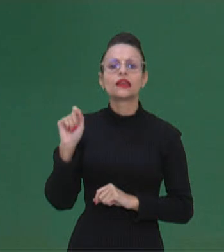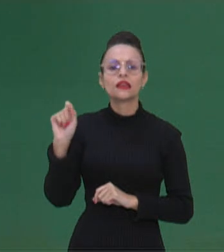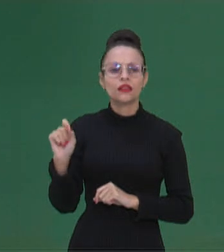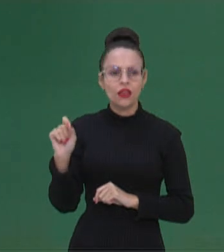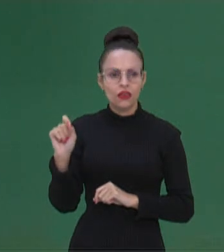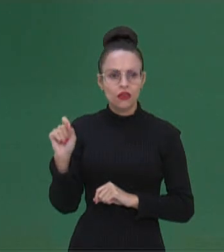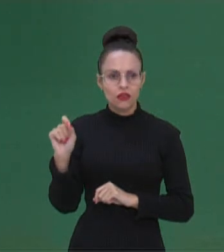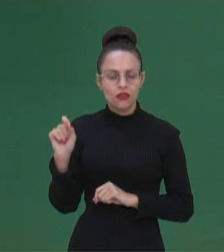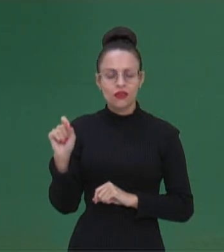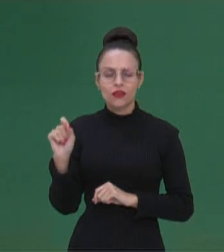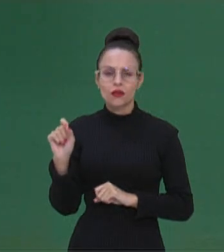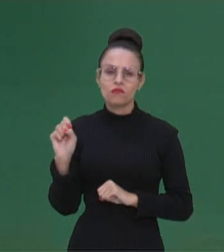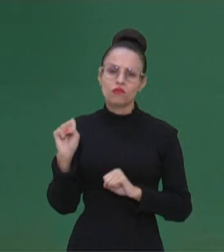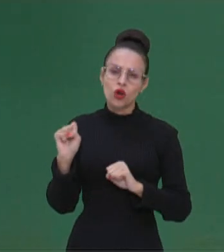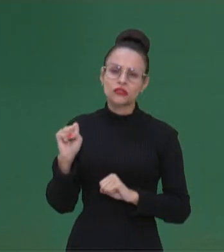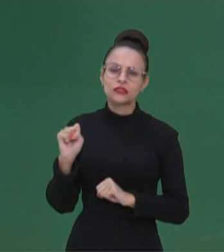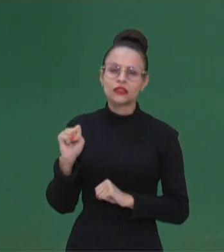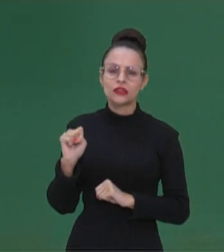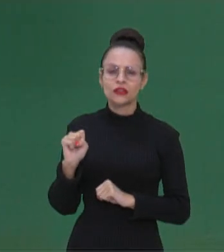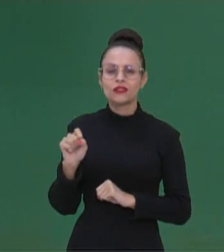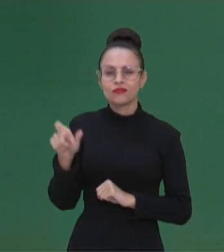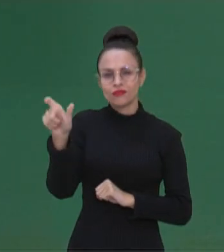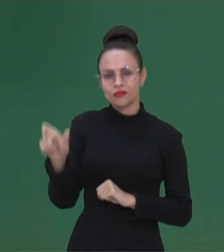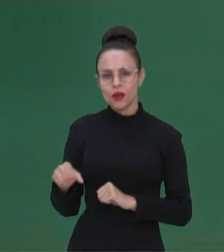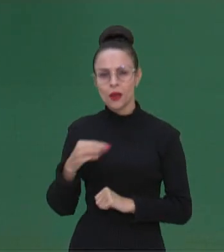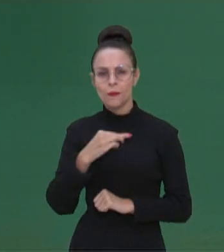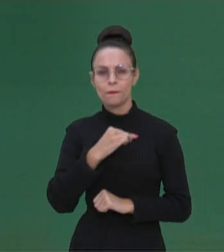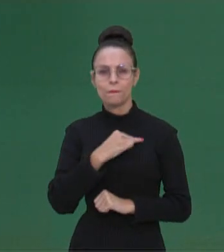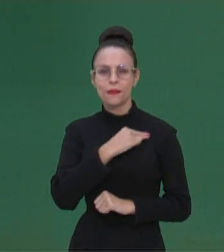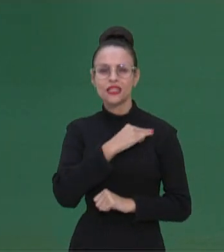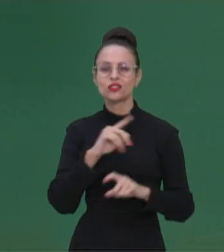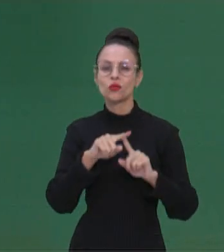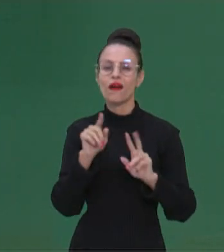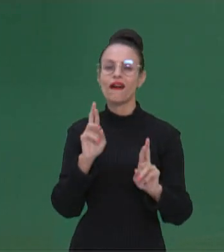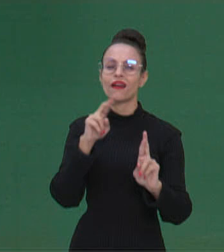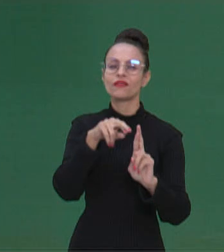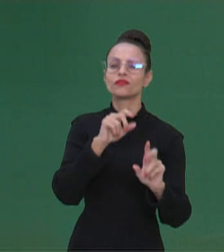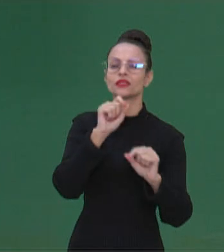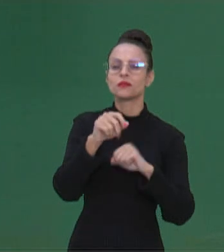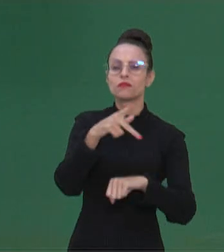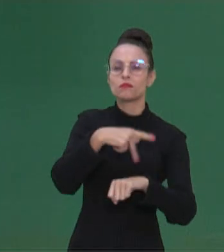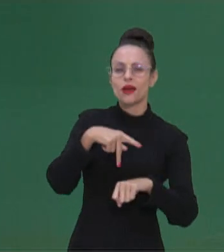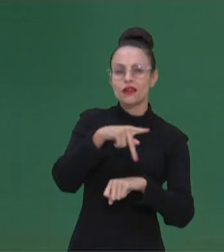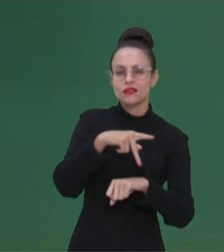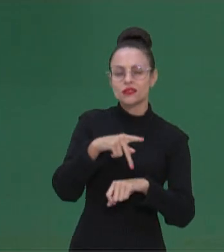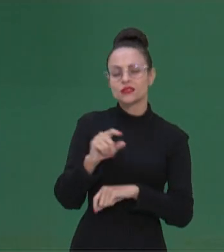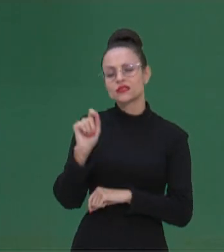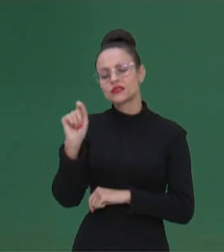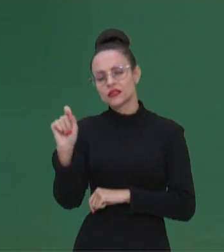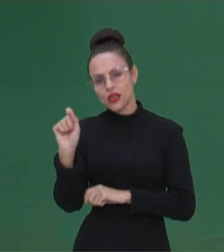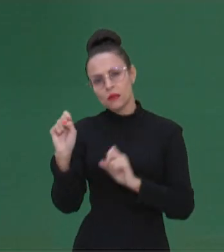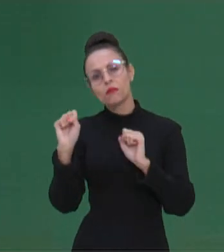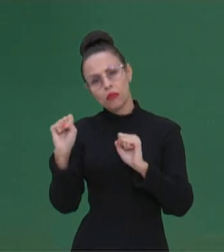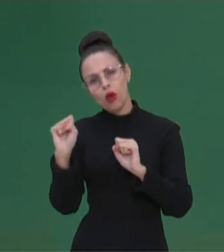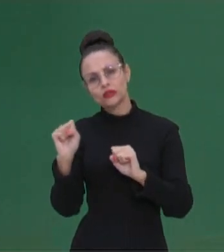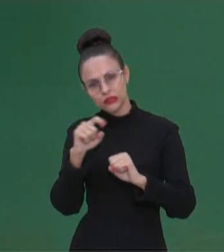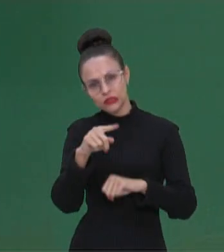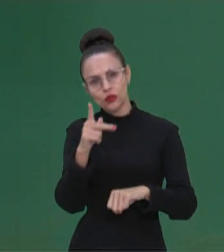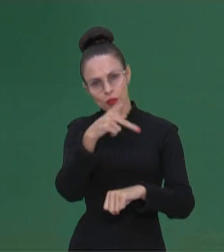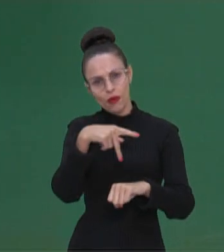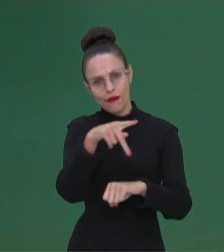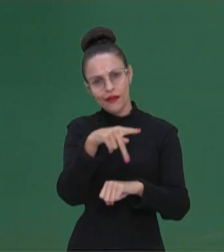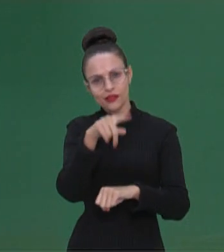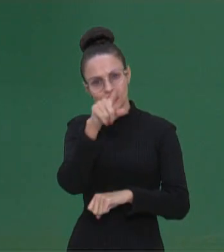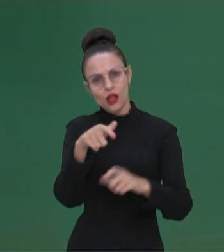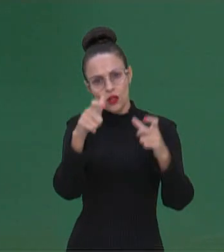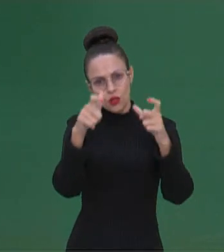a gente, tudo bem, pode ser o ministro, mas está se referindo à Bélgica. O quem ali pode quase que ser a Bélgica, que